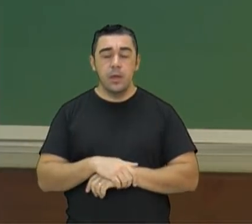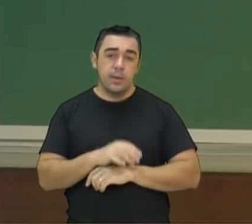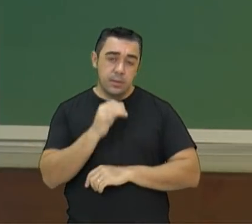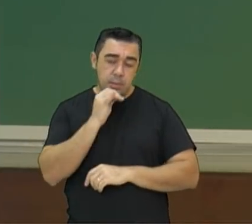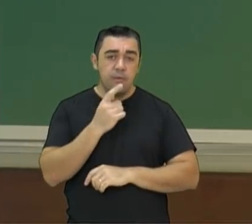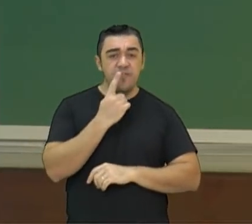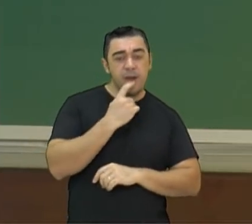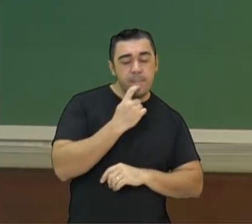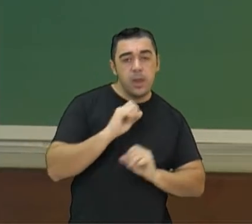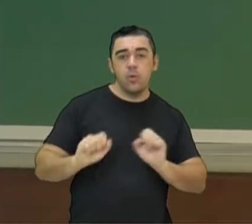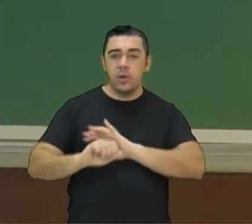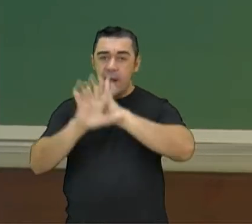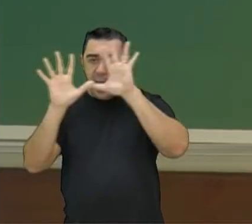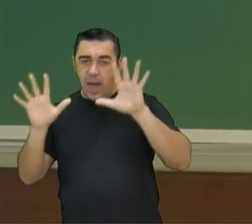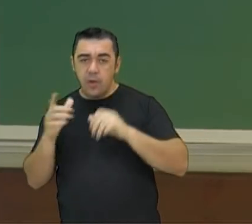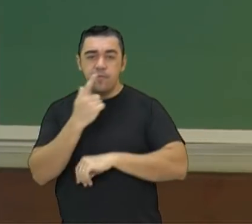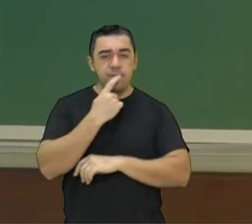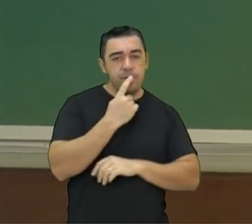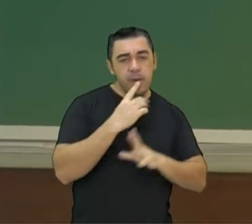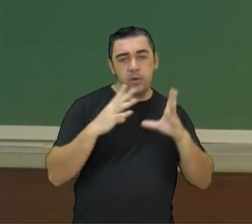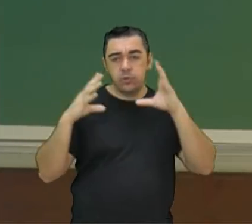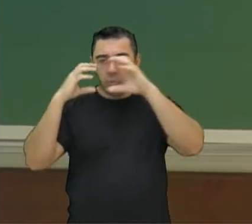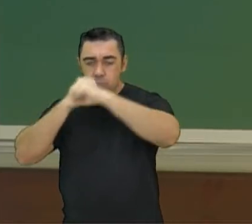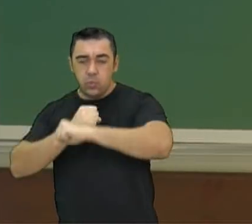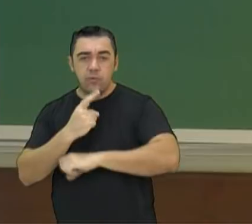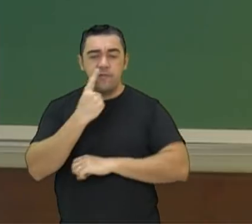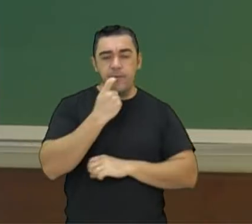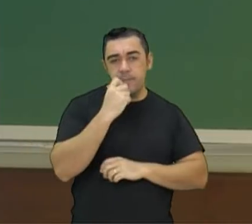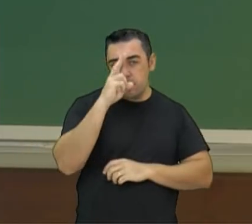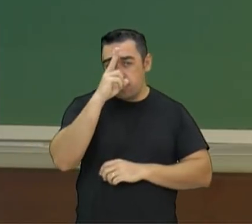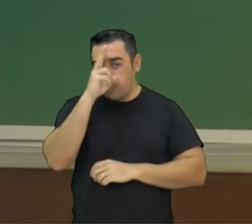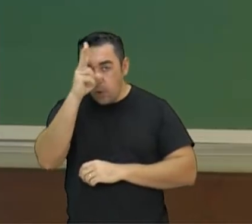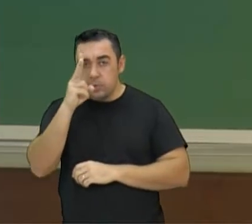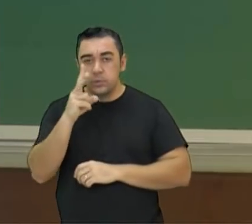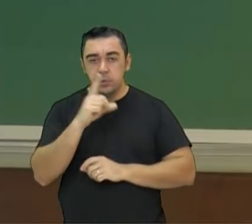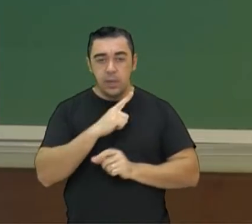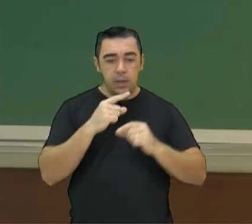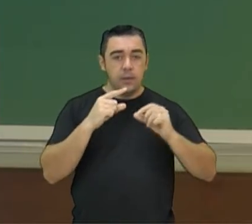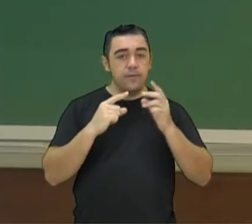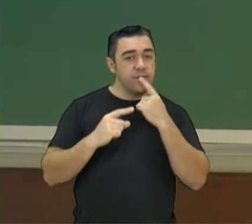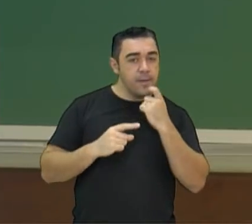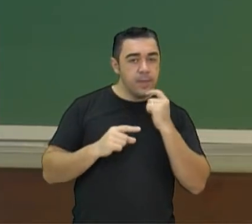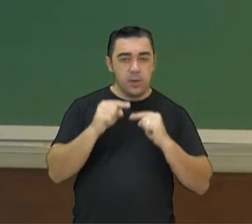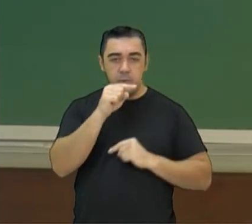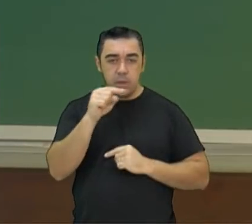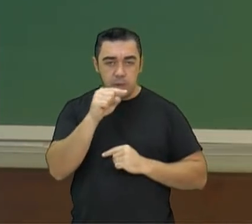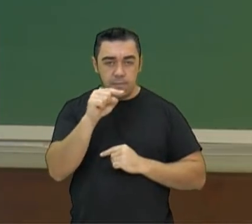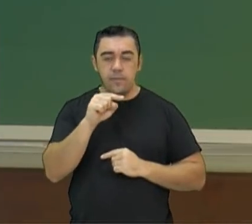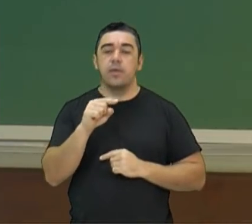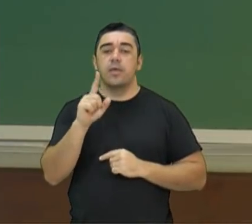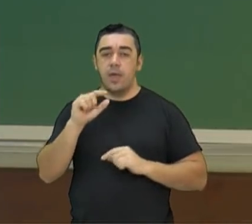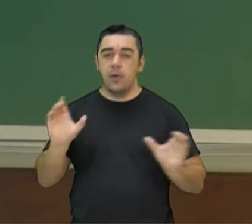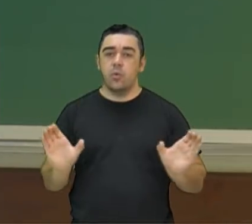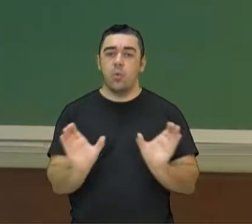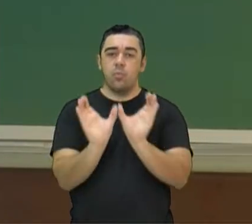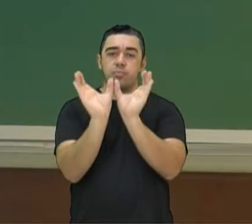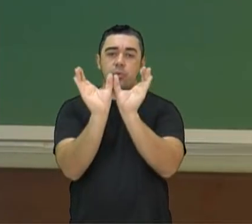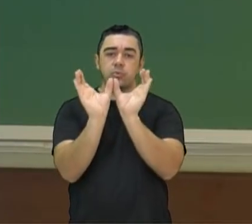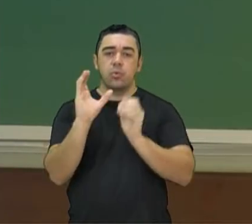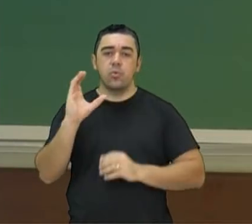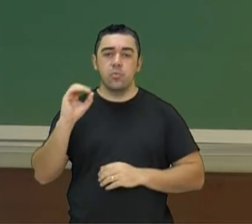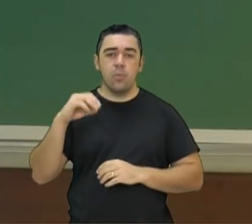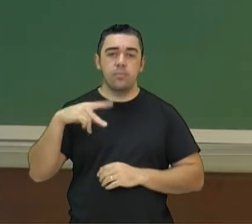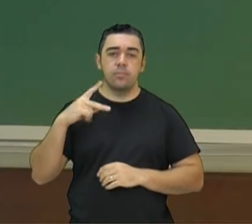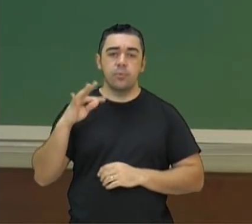claro, vermelho escuro, vermelho intenso, separado por hífen, né? Então, eu tenho aqui que o adjetivo é composto, quando ele